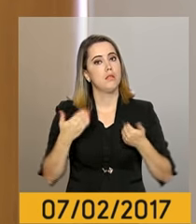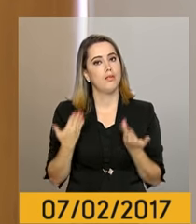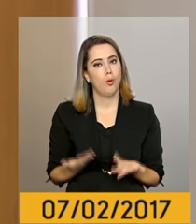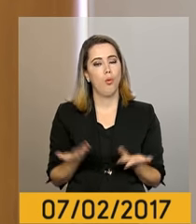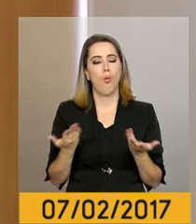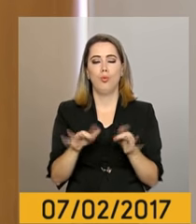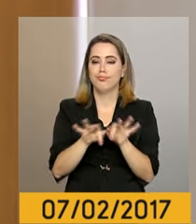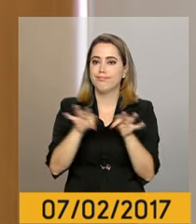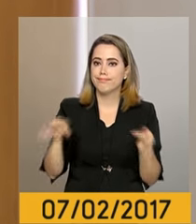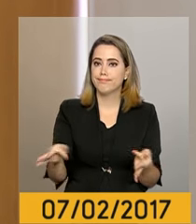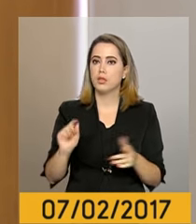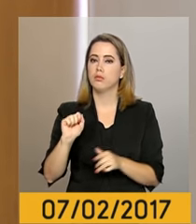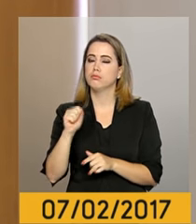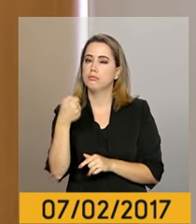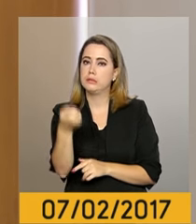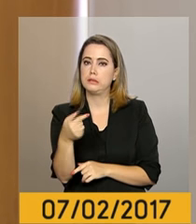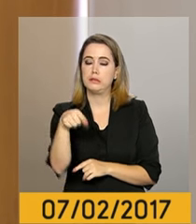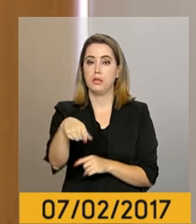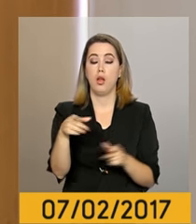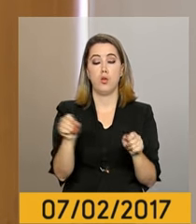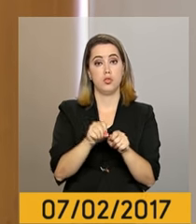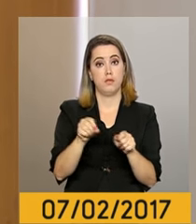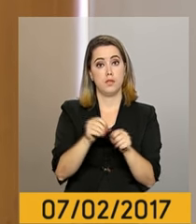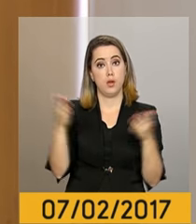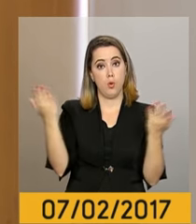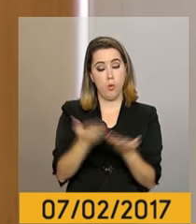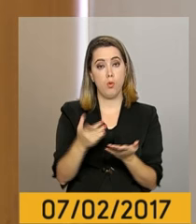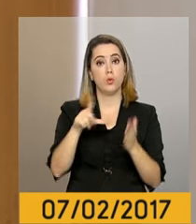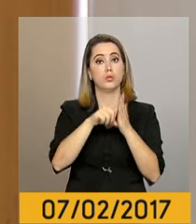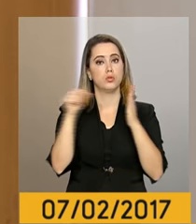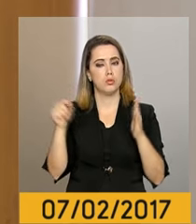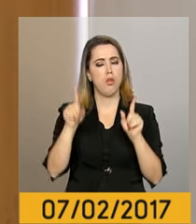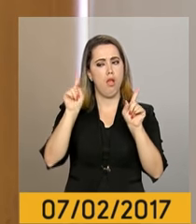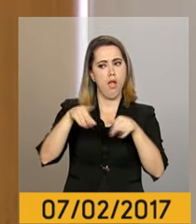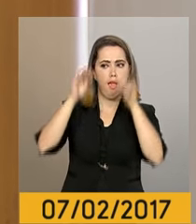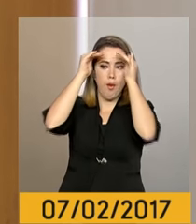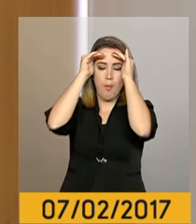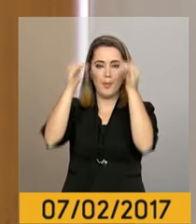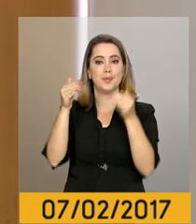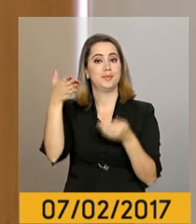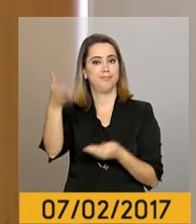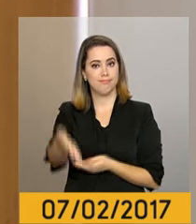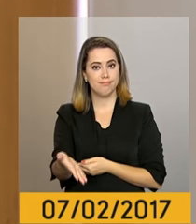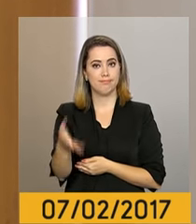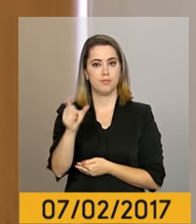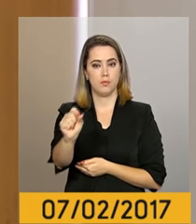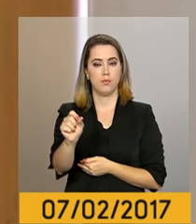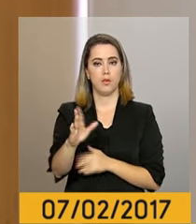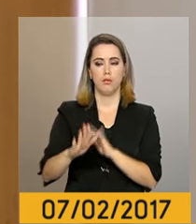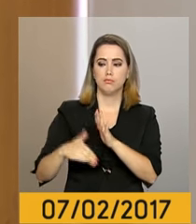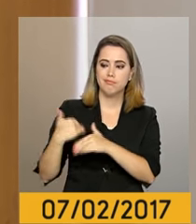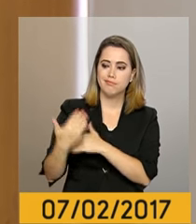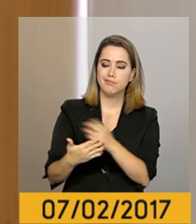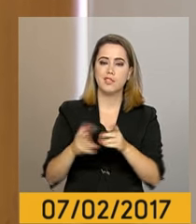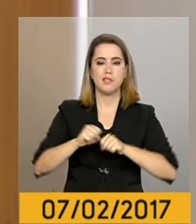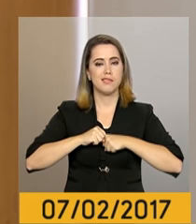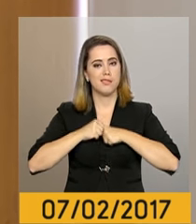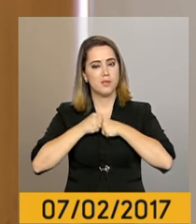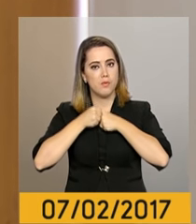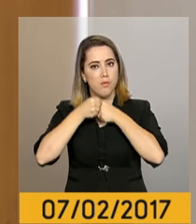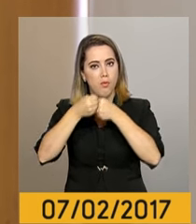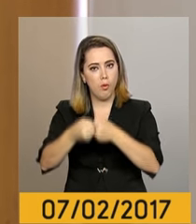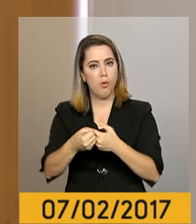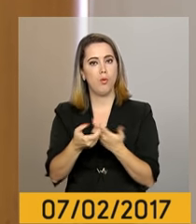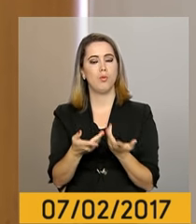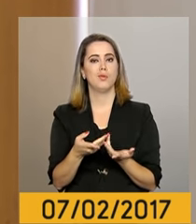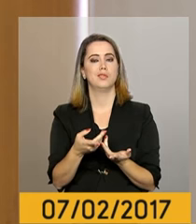simbólico, de realizarmos fisicamente aqui no Palácio, uma homenagem a esta pertinácia, essa persistência,